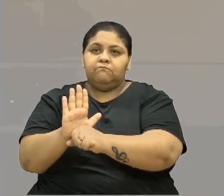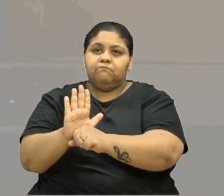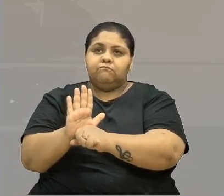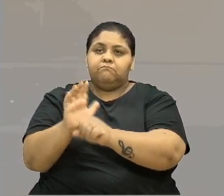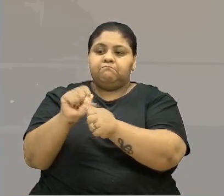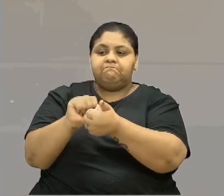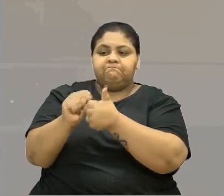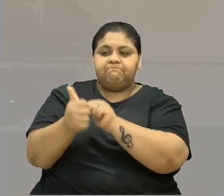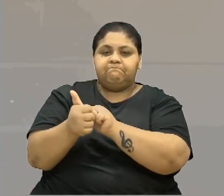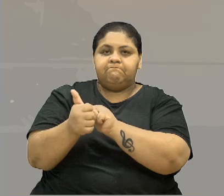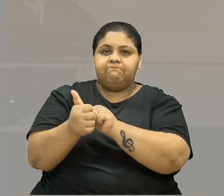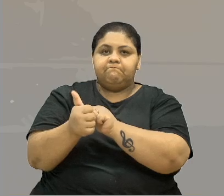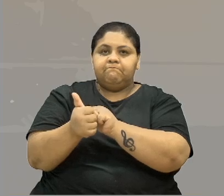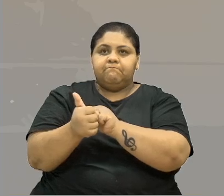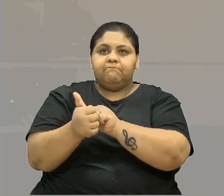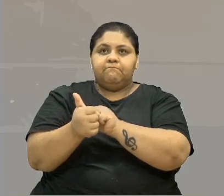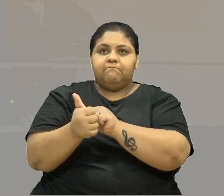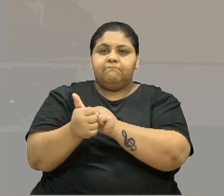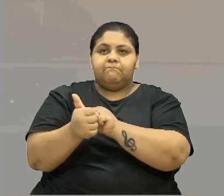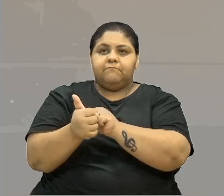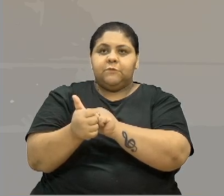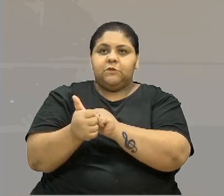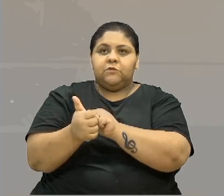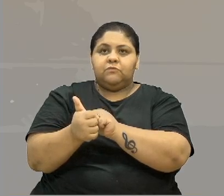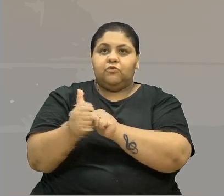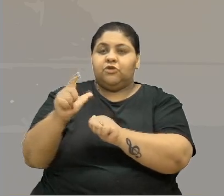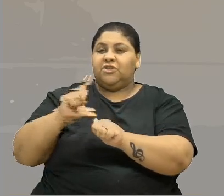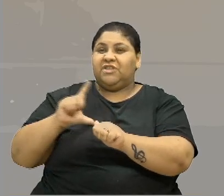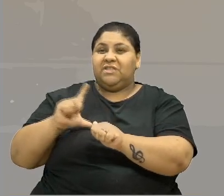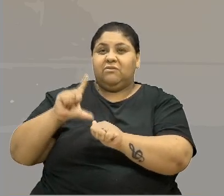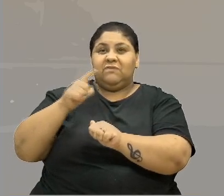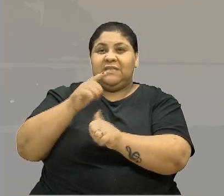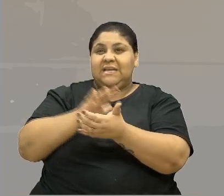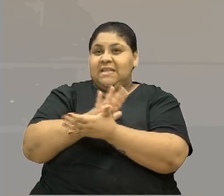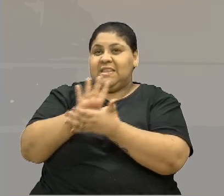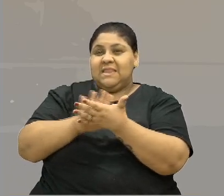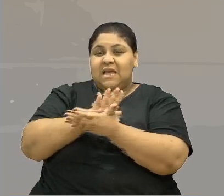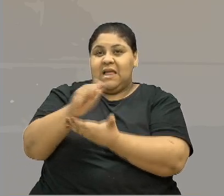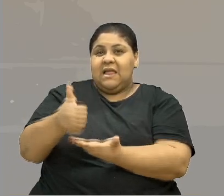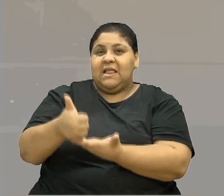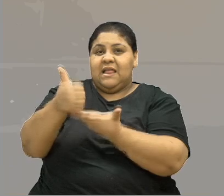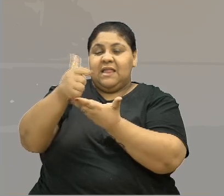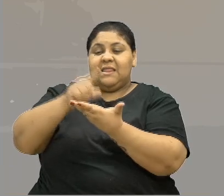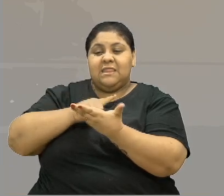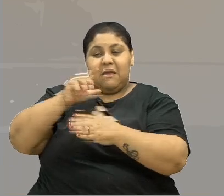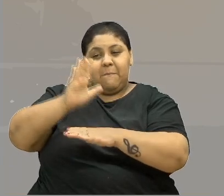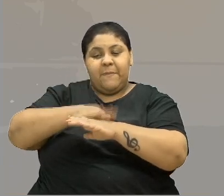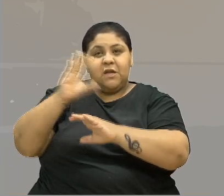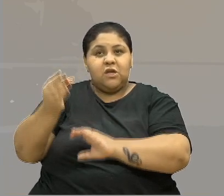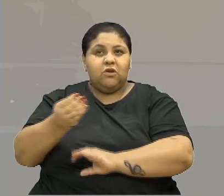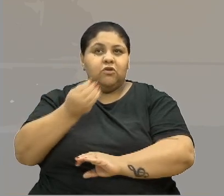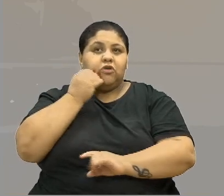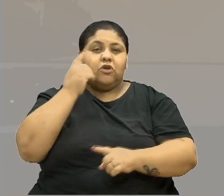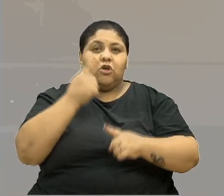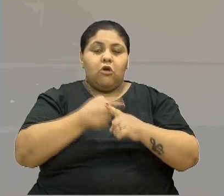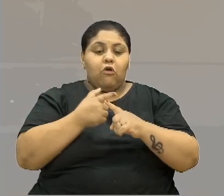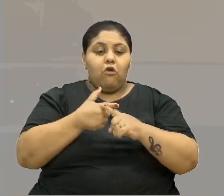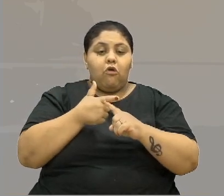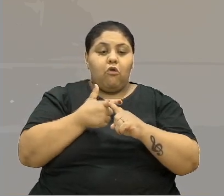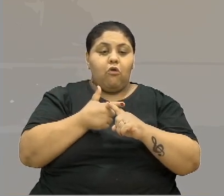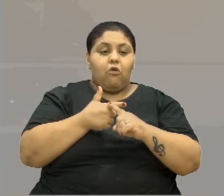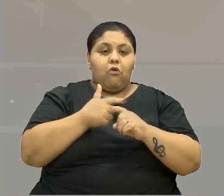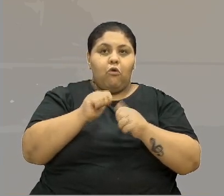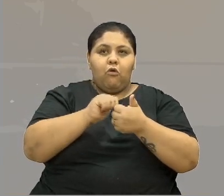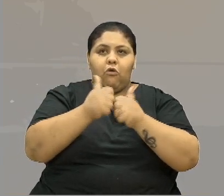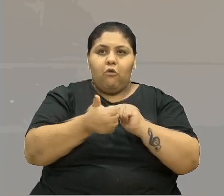o esporte amador tivesse e tenha mais oportunidade. Porque o esporte, ele é